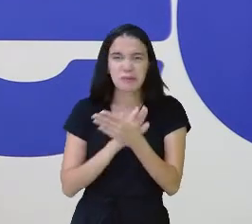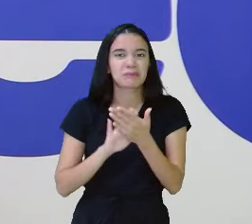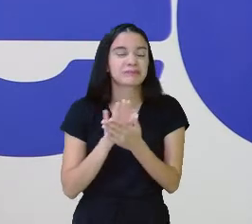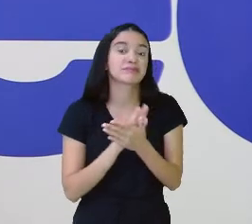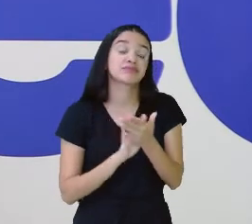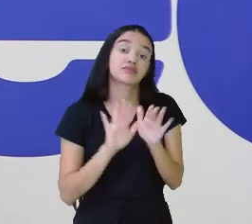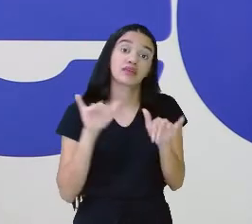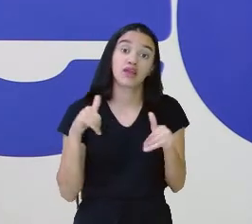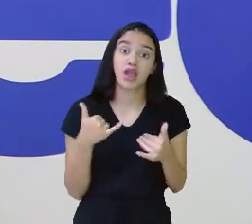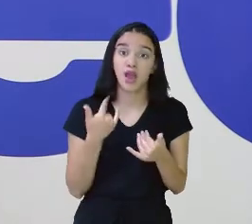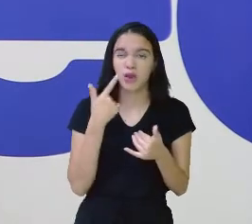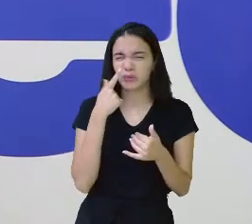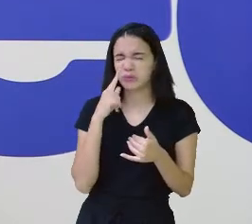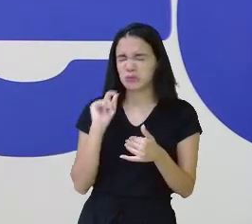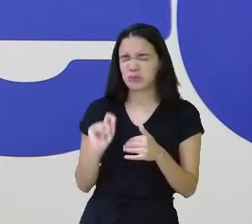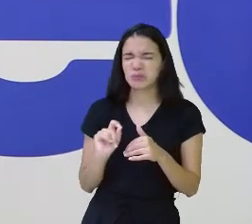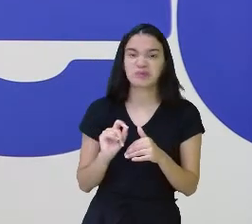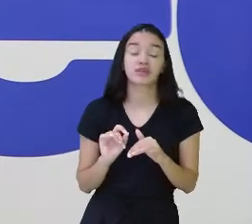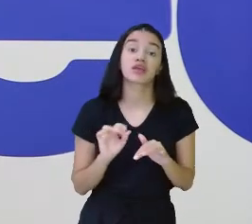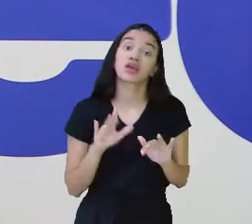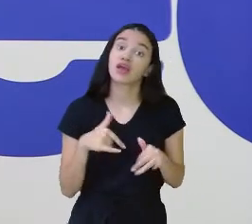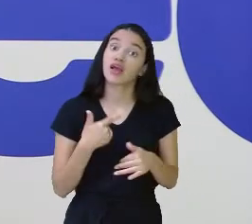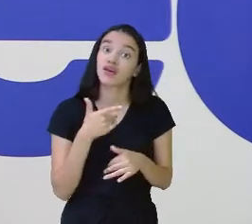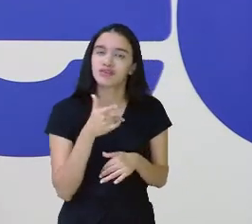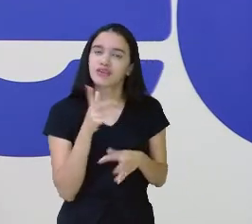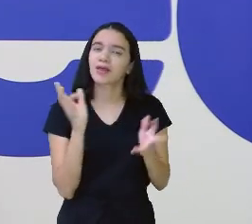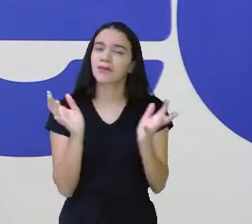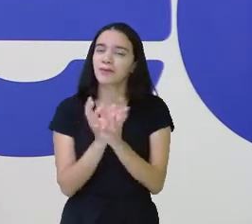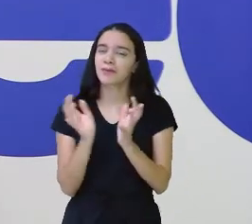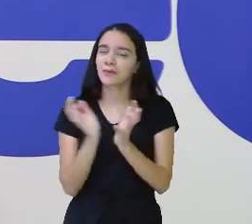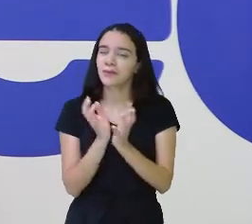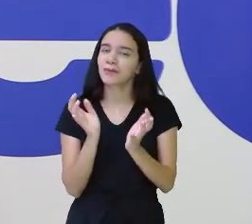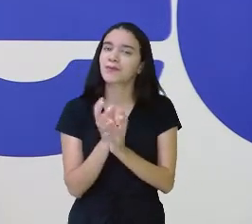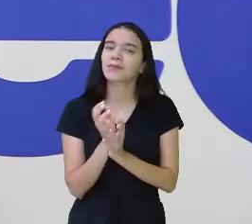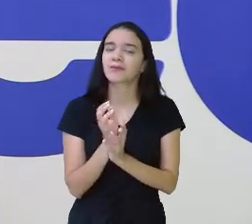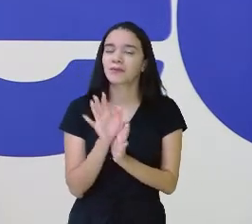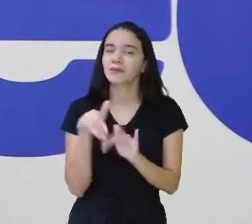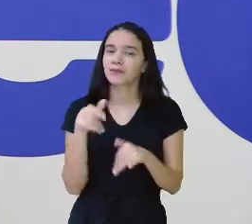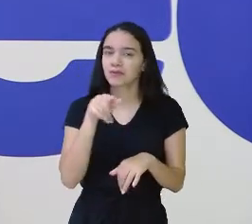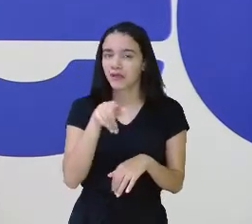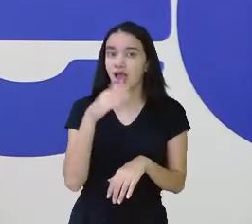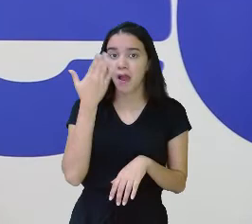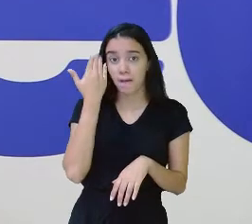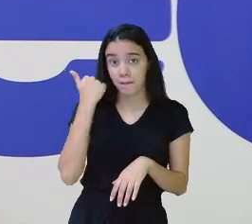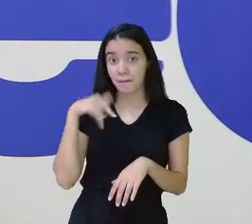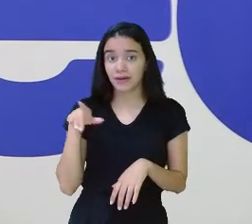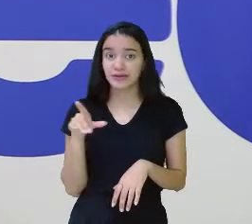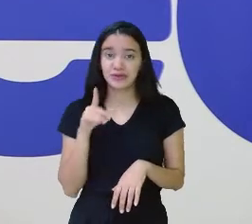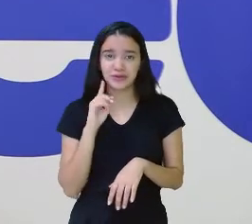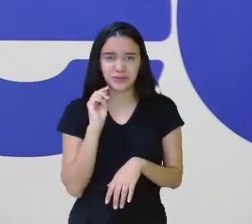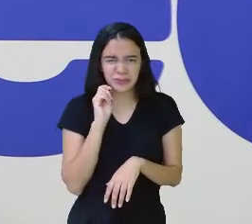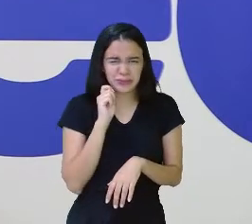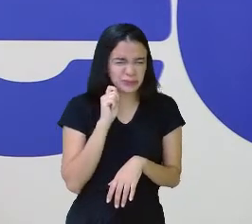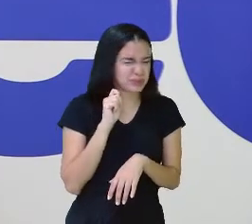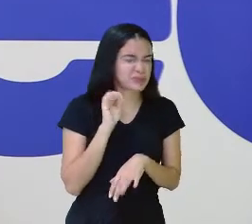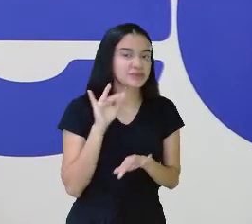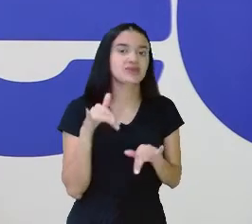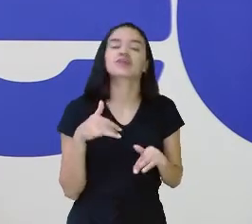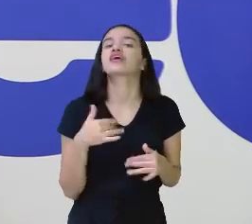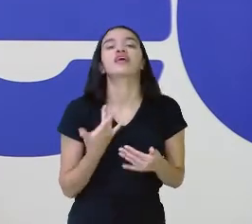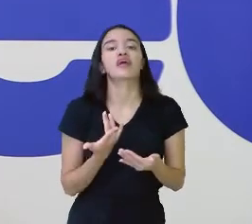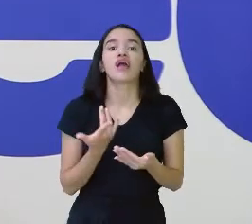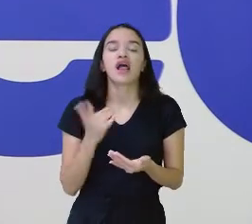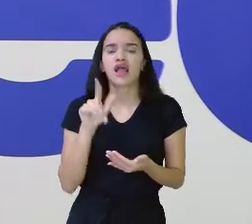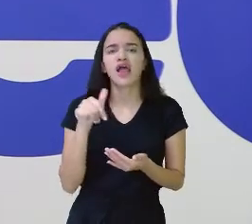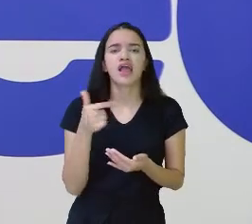Olha, Yasmin, tu sabes que tu és do meu grupo, né? Assim, a gente gosta de comer. Mas eu também tenho um nojinho, assim, sabe? Mesmo